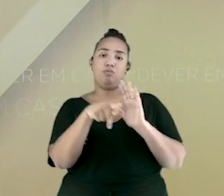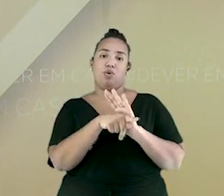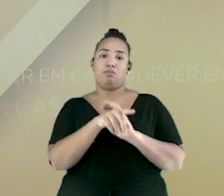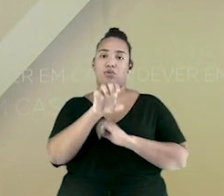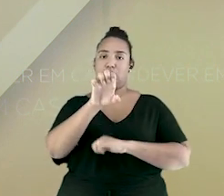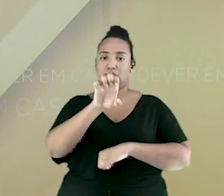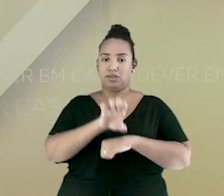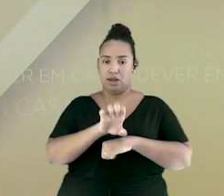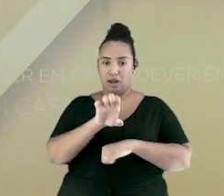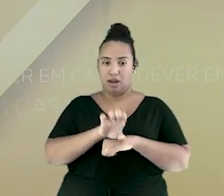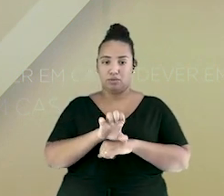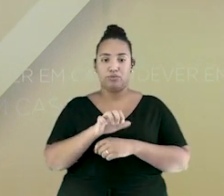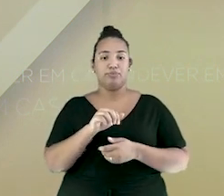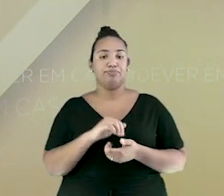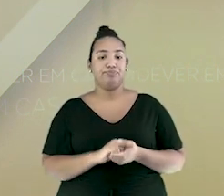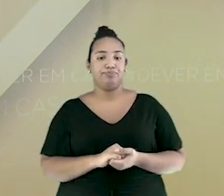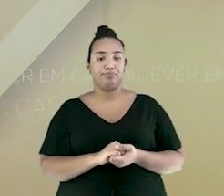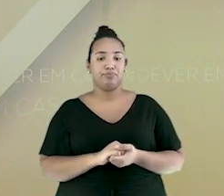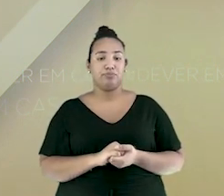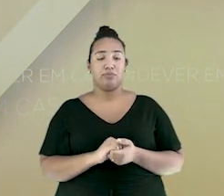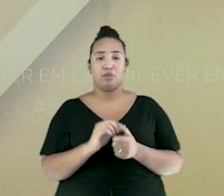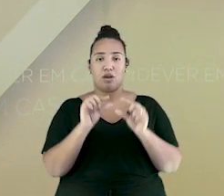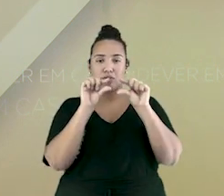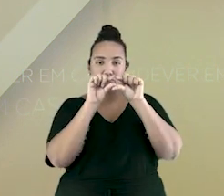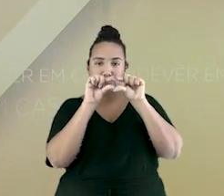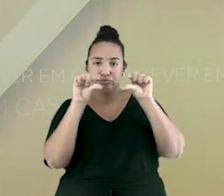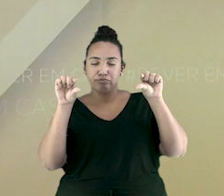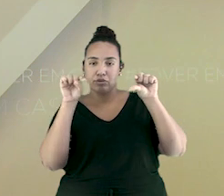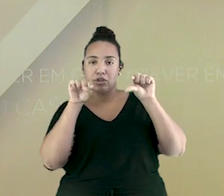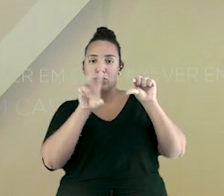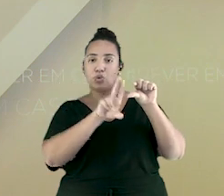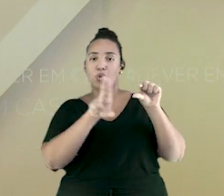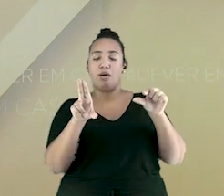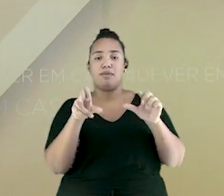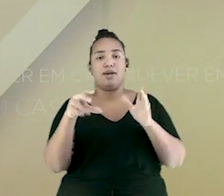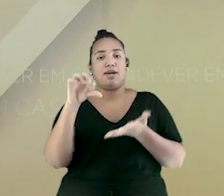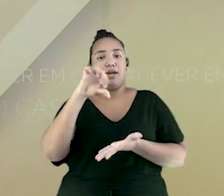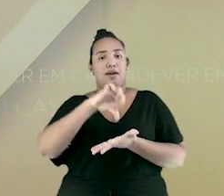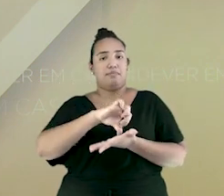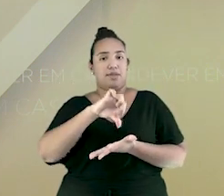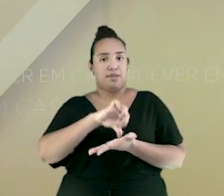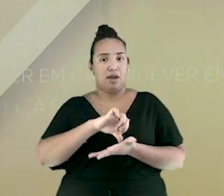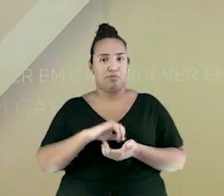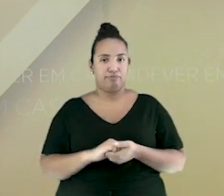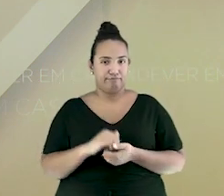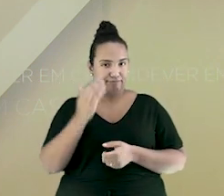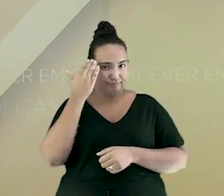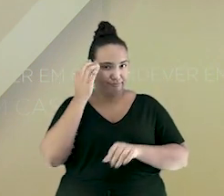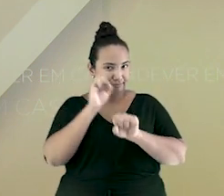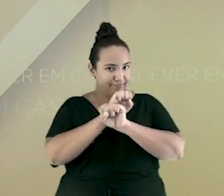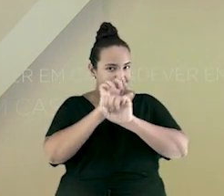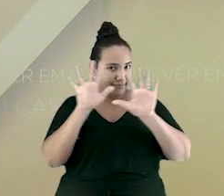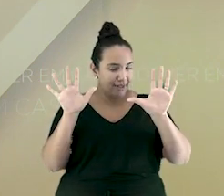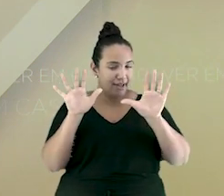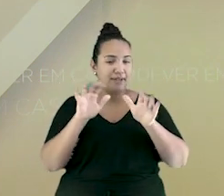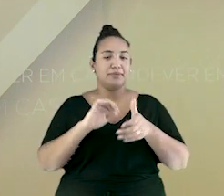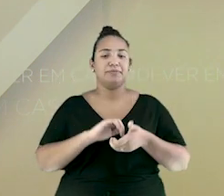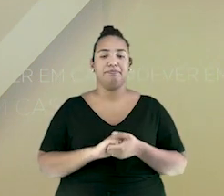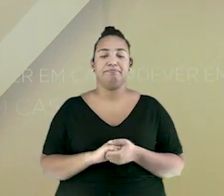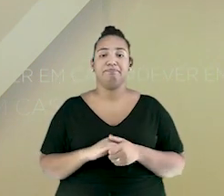do estado. E nesses quadradinhos a gente tem o nome das capitais. Deu para